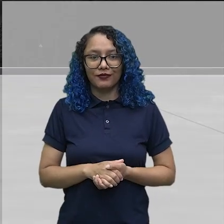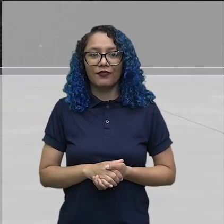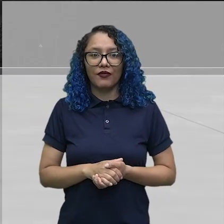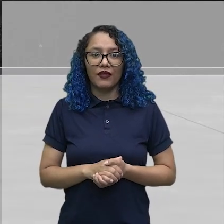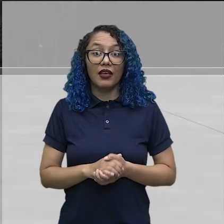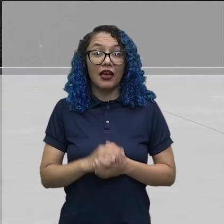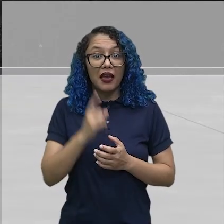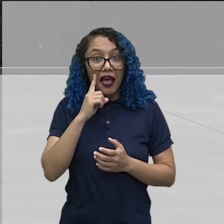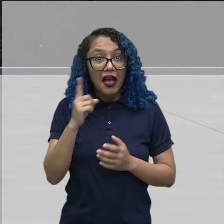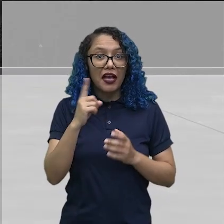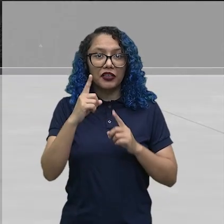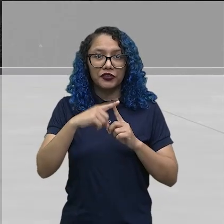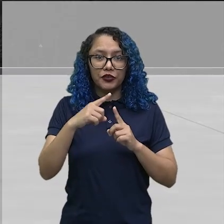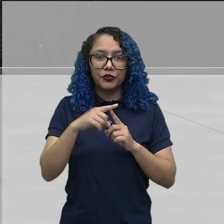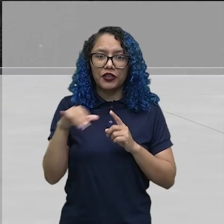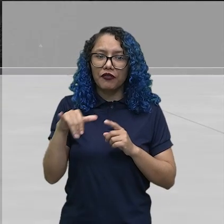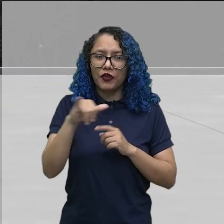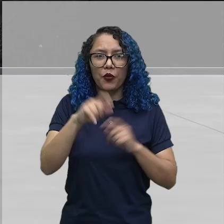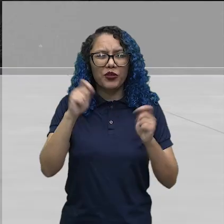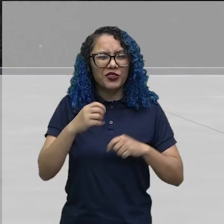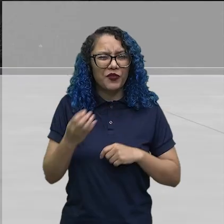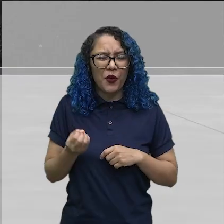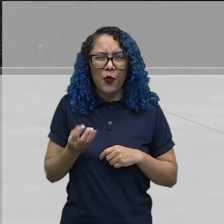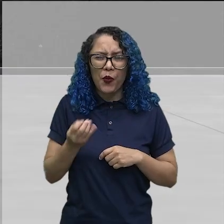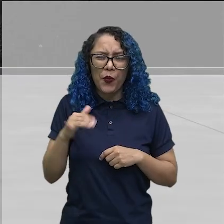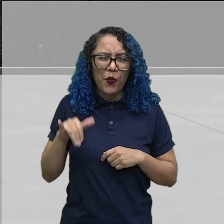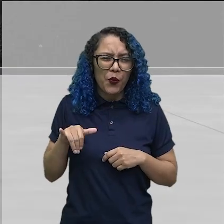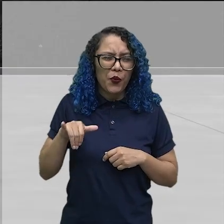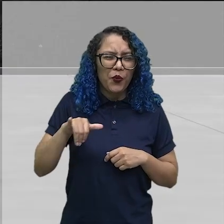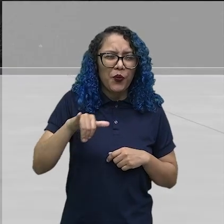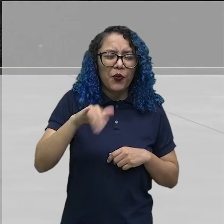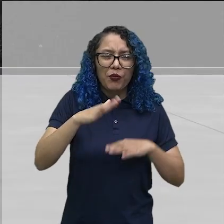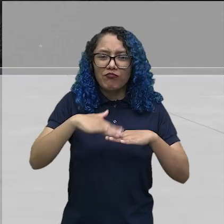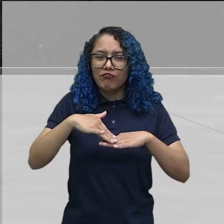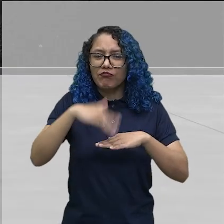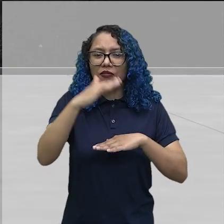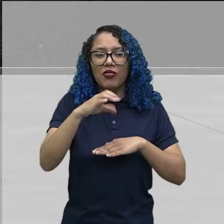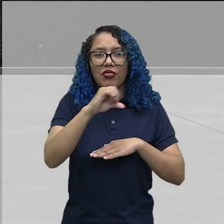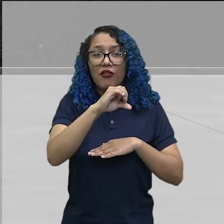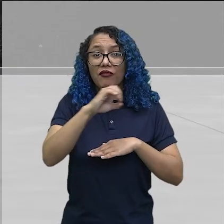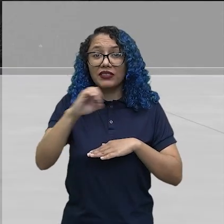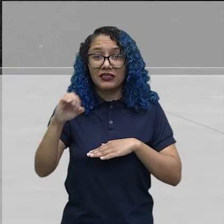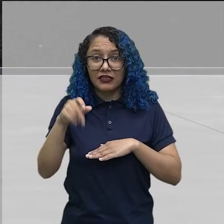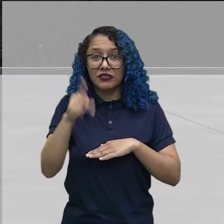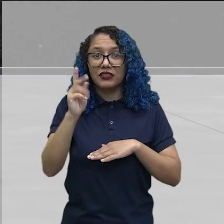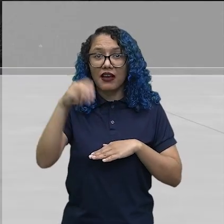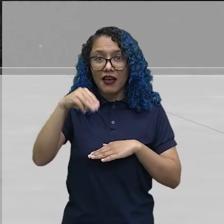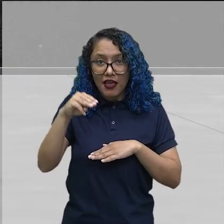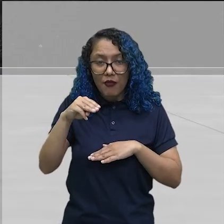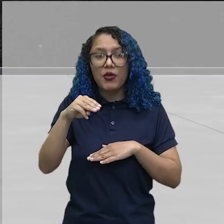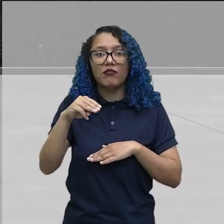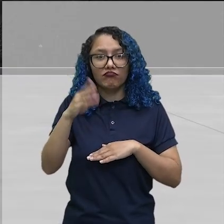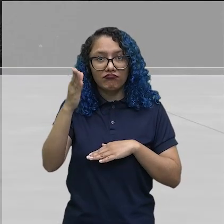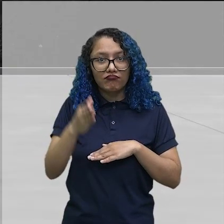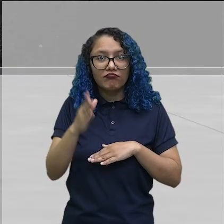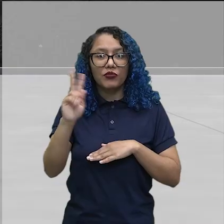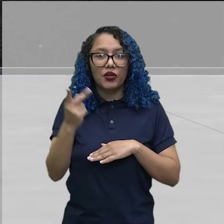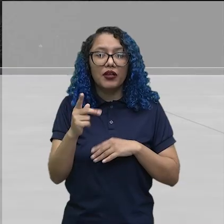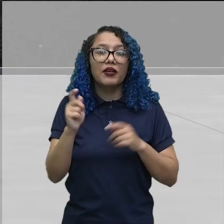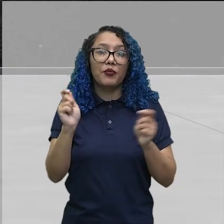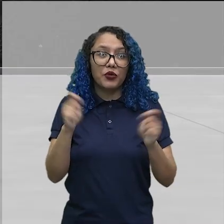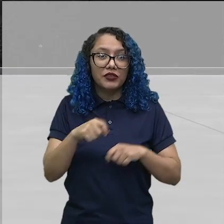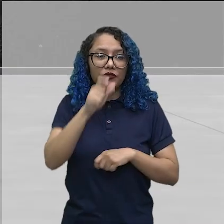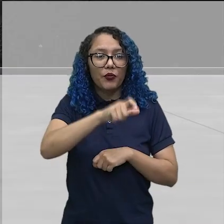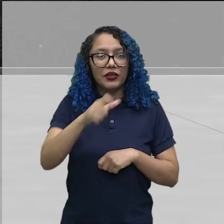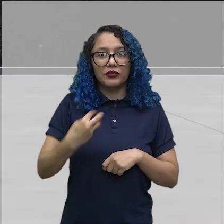modelos capazes de viajar a uma velocidade superior a 900 quilômetros por hora e transportar 800